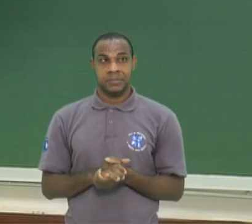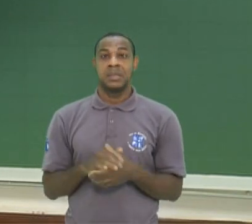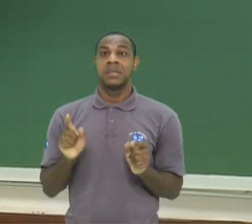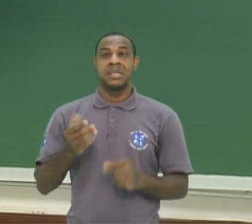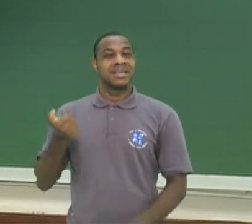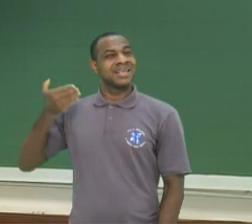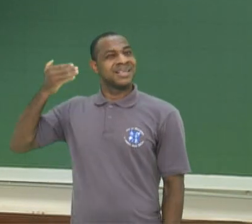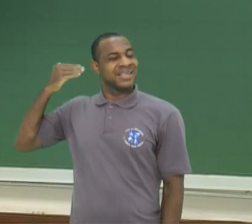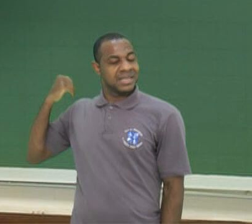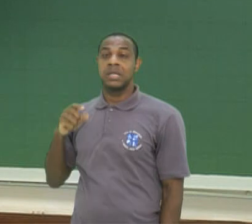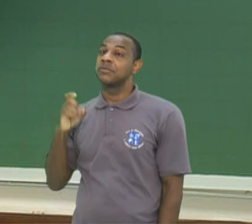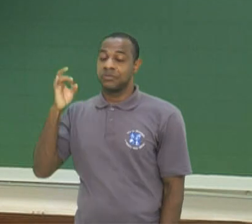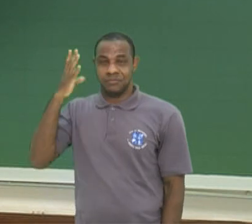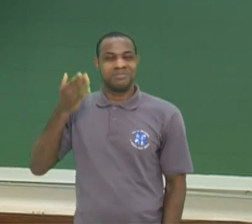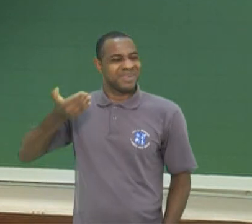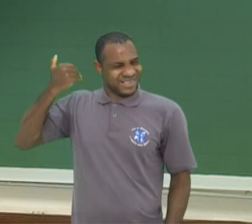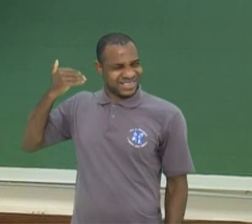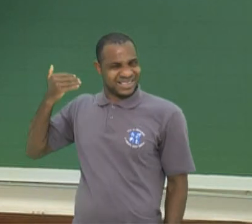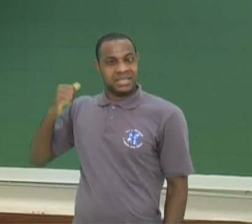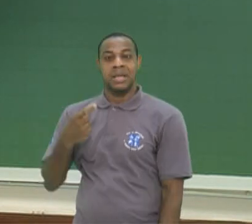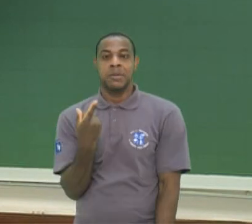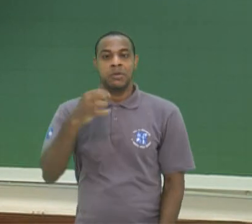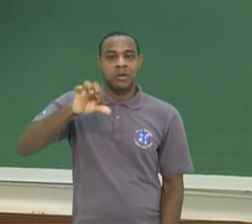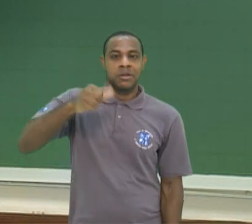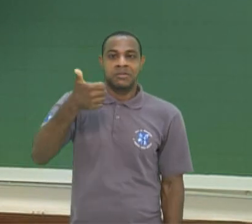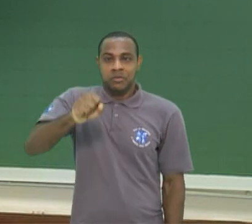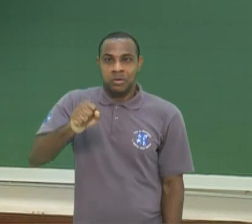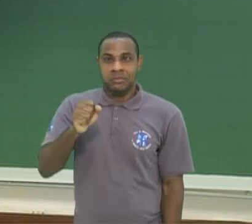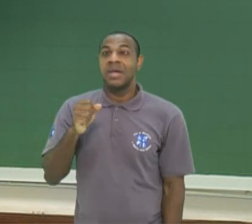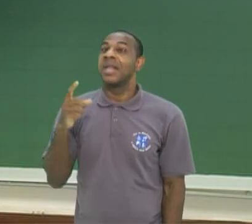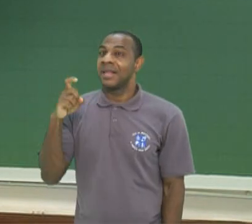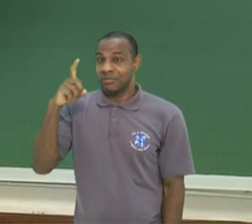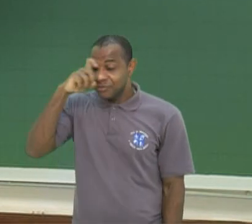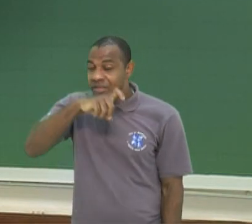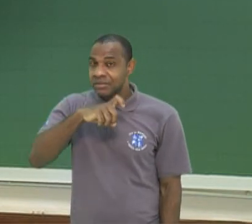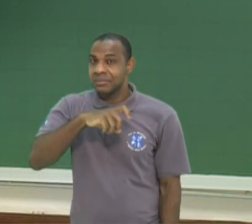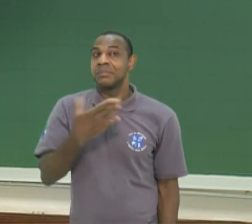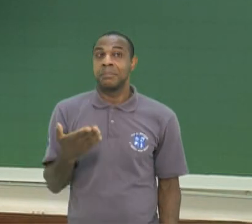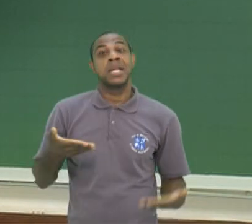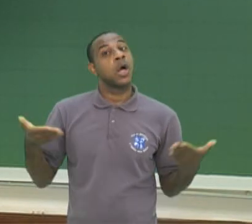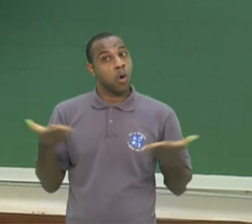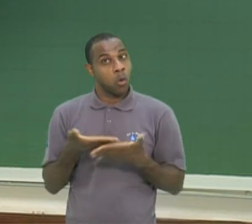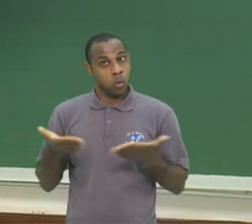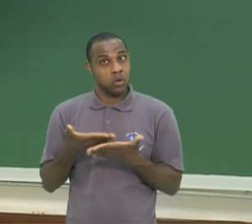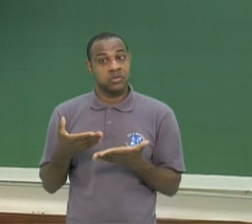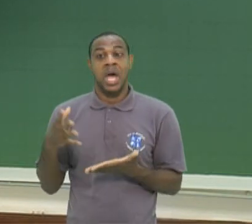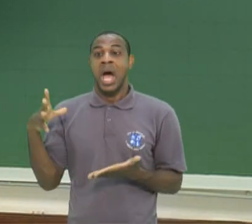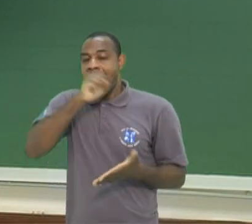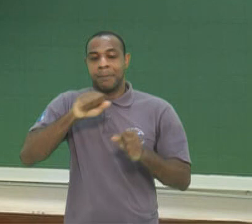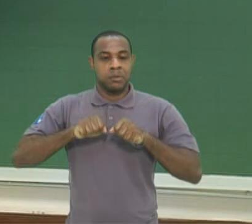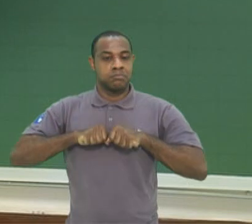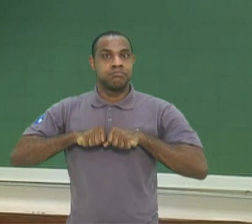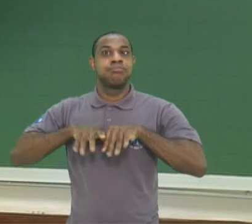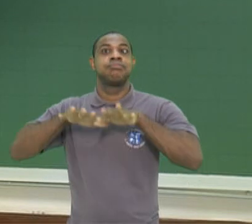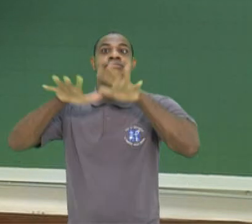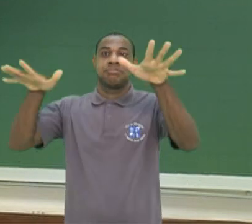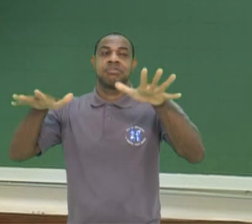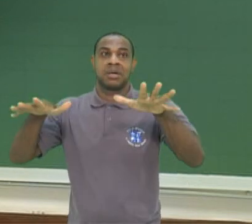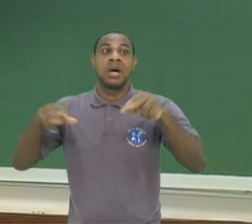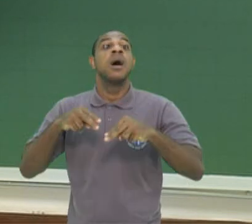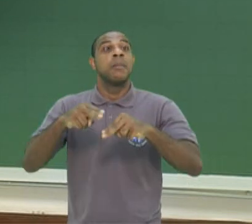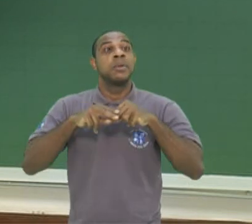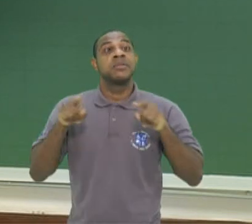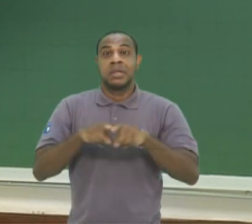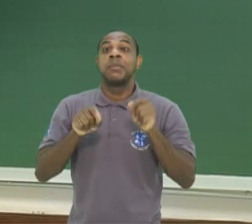naquela época era mais difícil, mas não que não aconteceu. Justamente por isso alcançou praticamente 50 milhões de